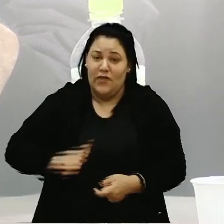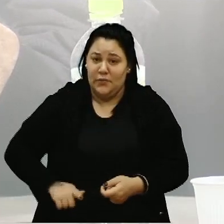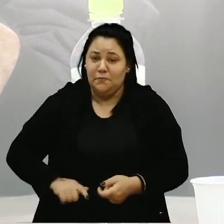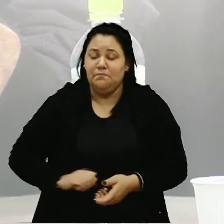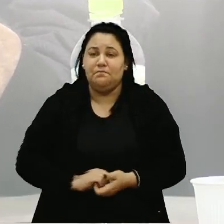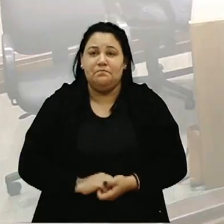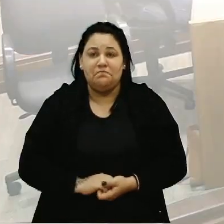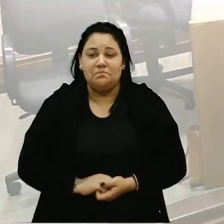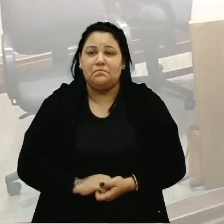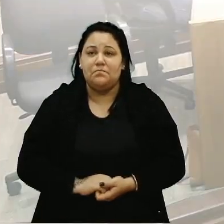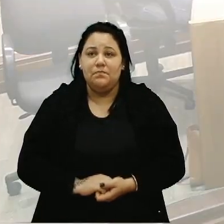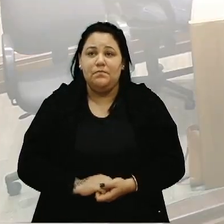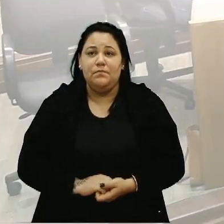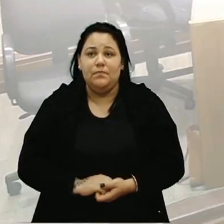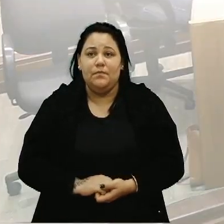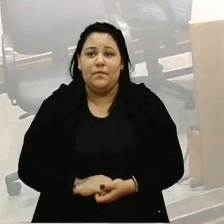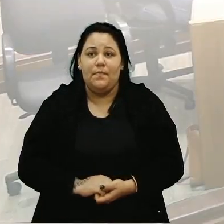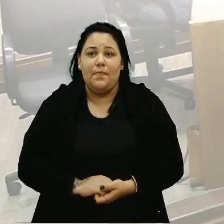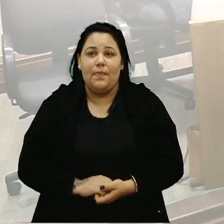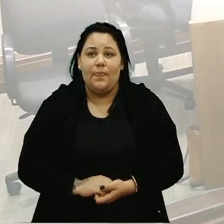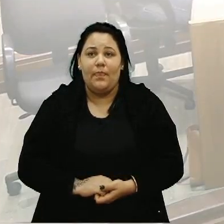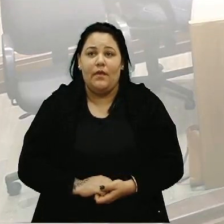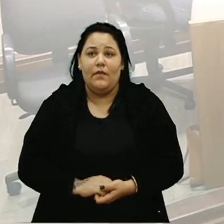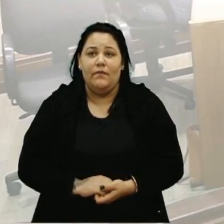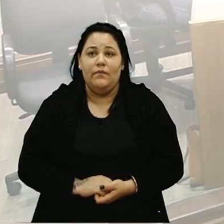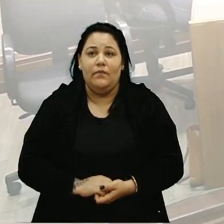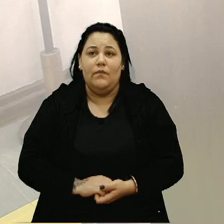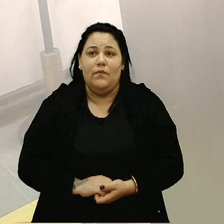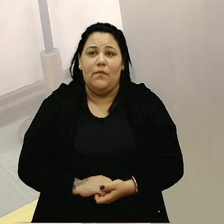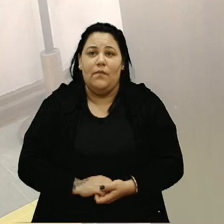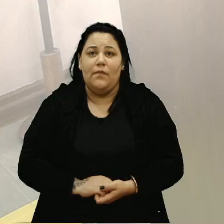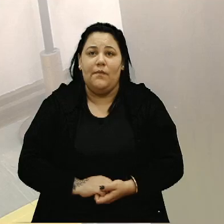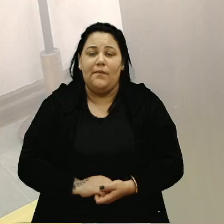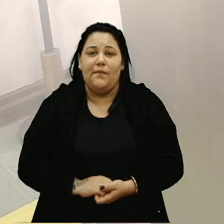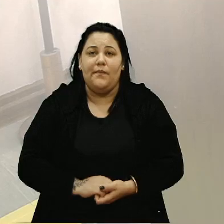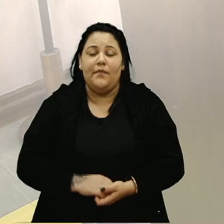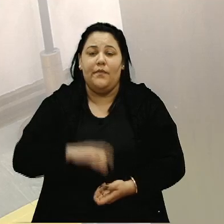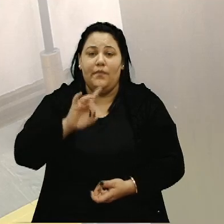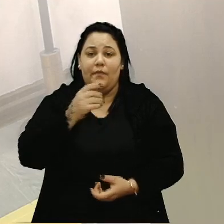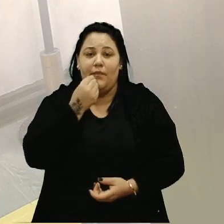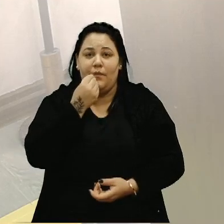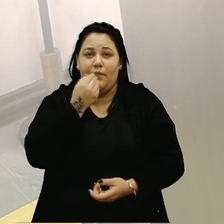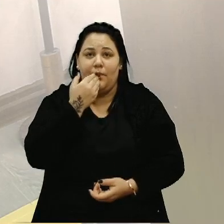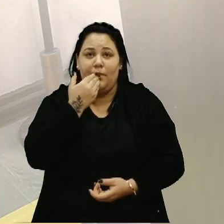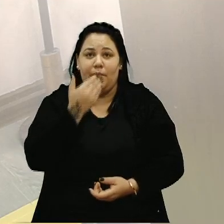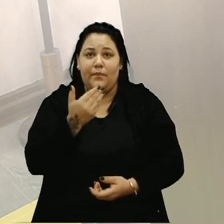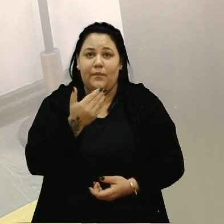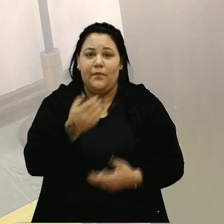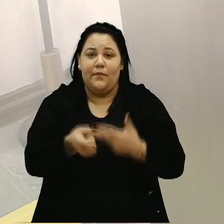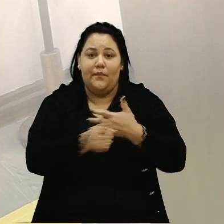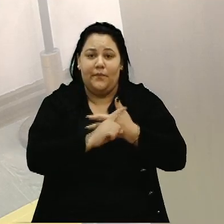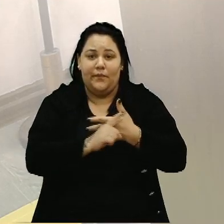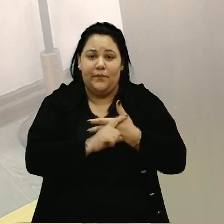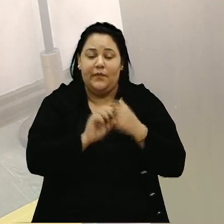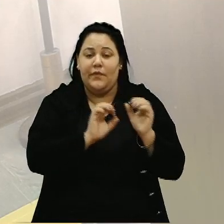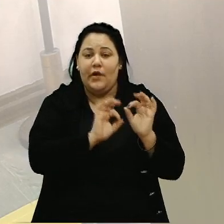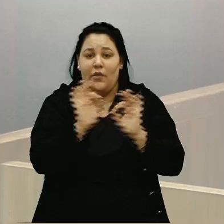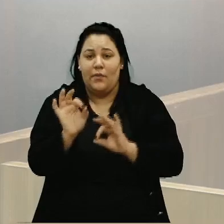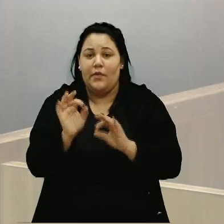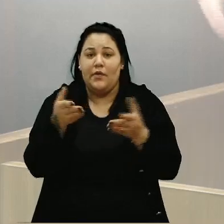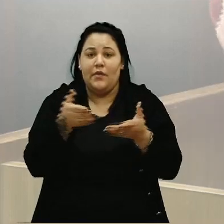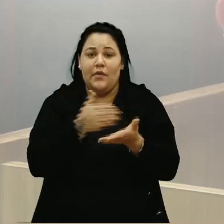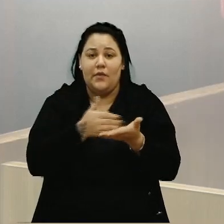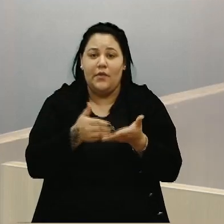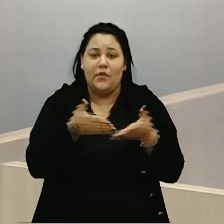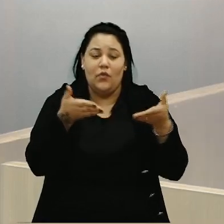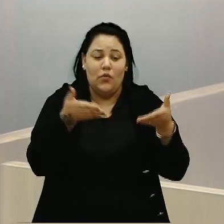peço ao Executivo, enfim, quem está nos acompanhando aí pela TV Câmara, que de fato inicie hoje, amanhã, ou